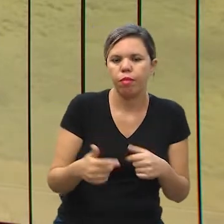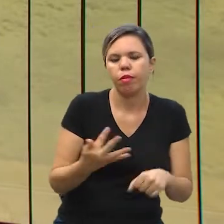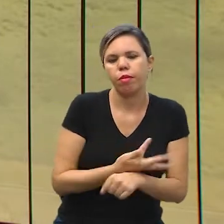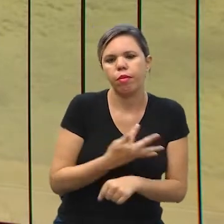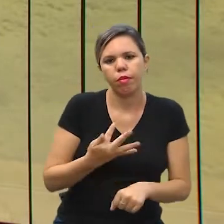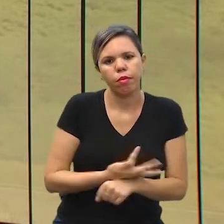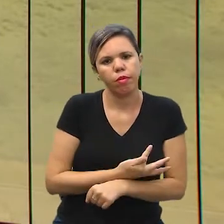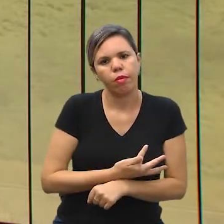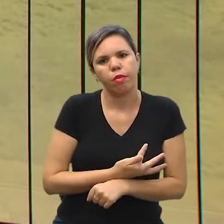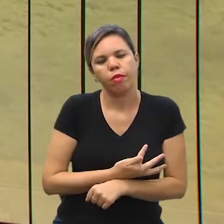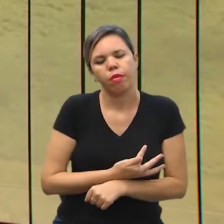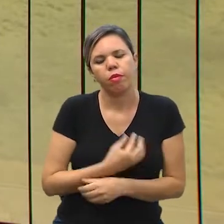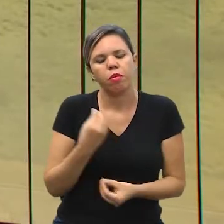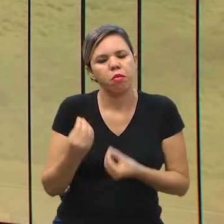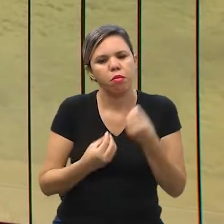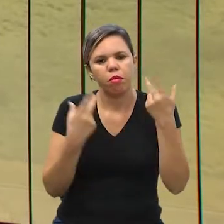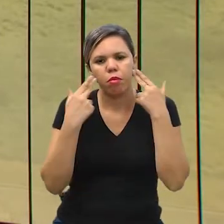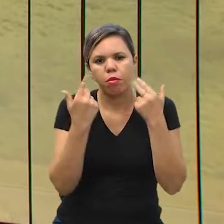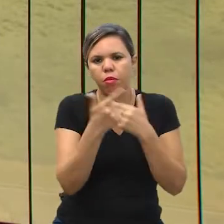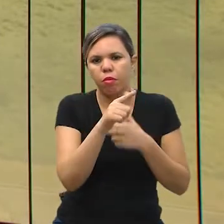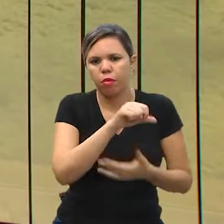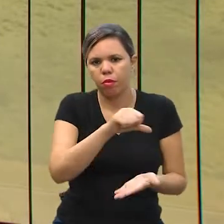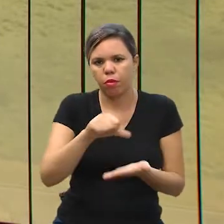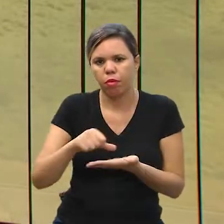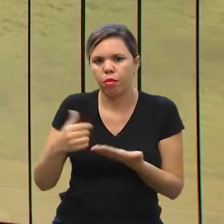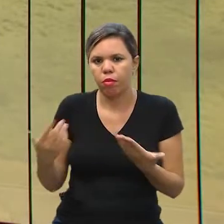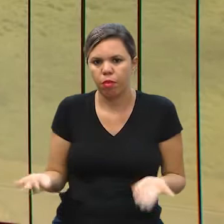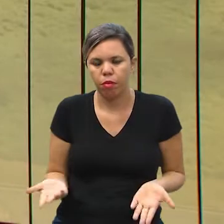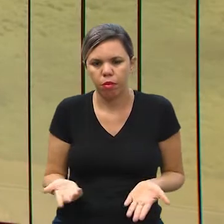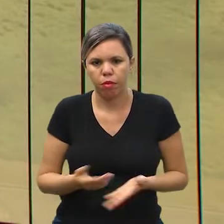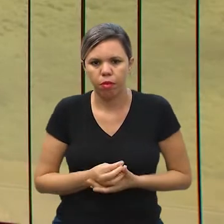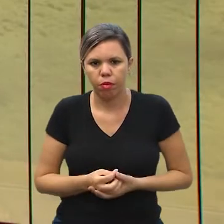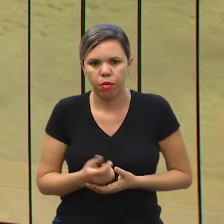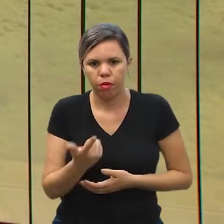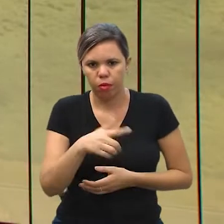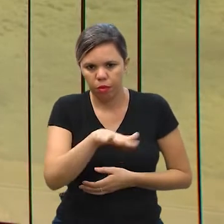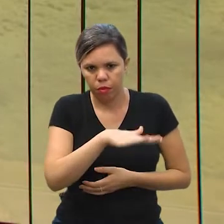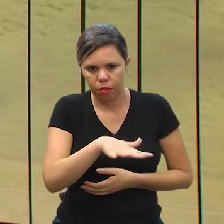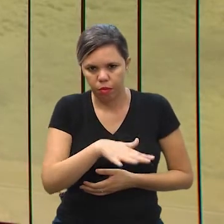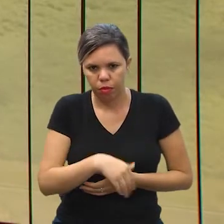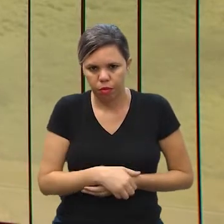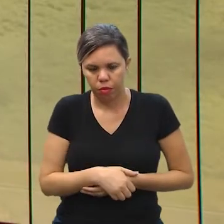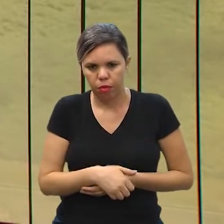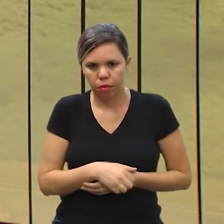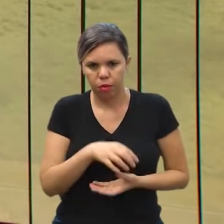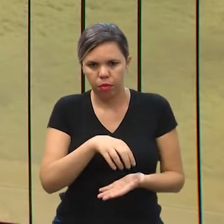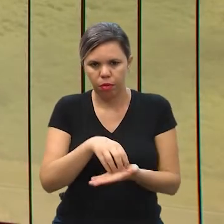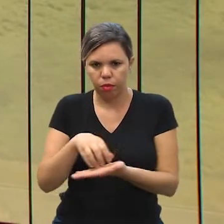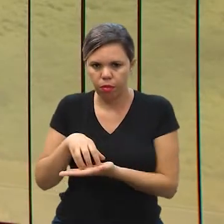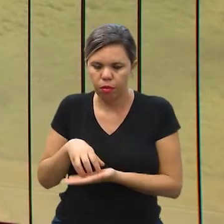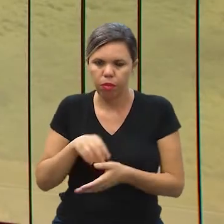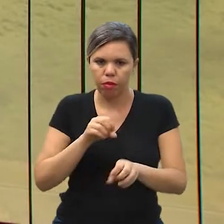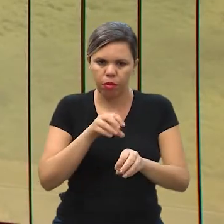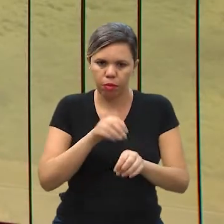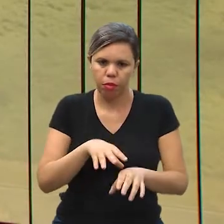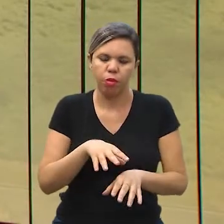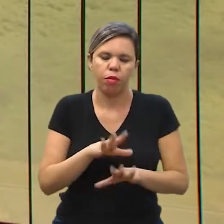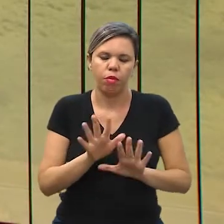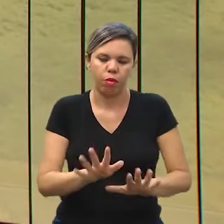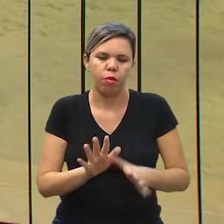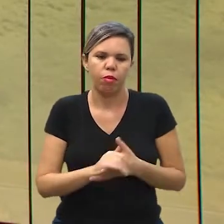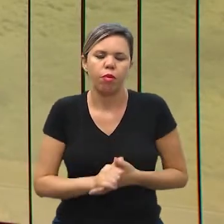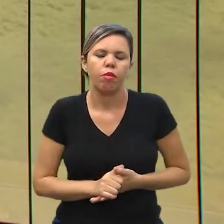dificuldades são as dificuldades comuns a outros setores embora a outros a outros setores assim da